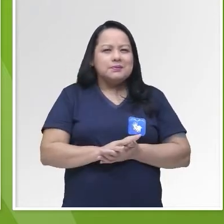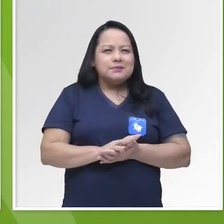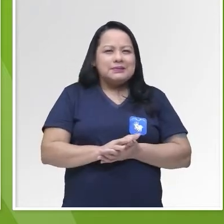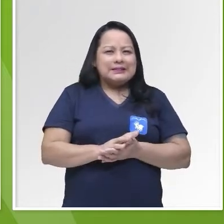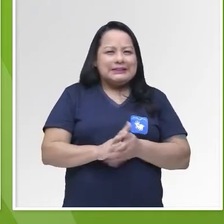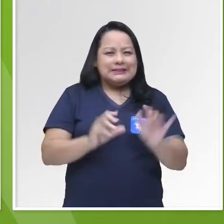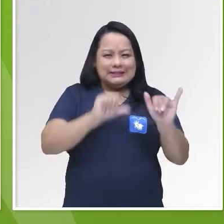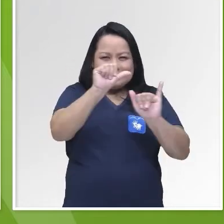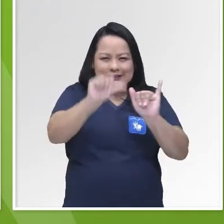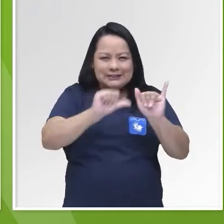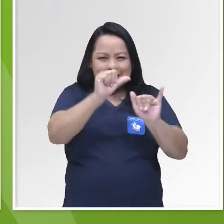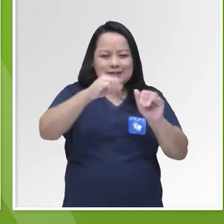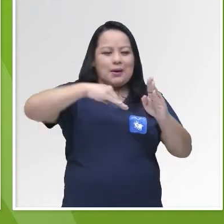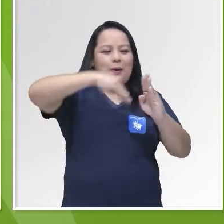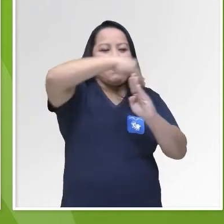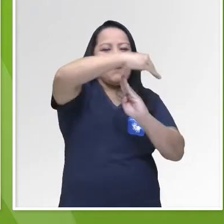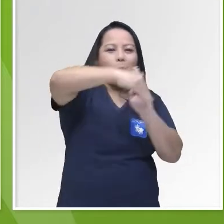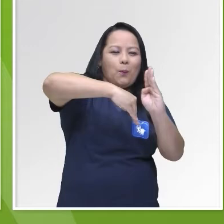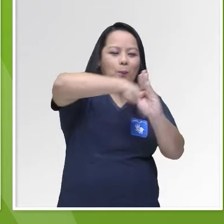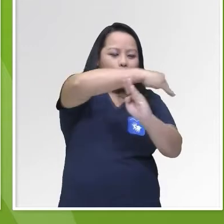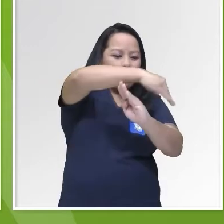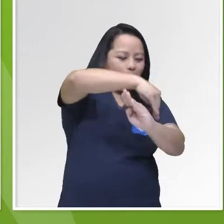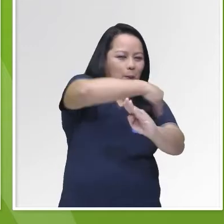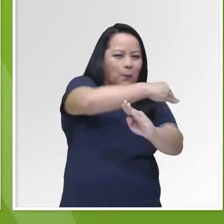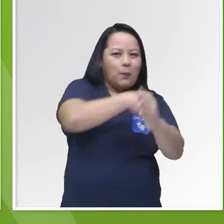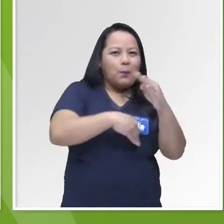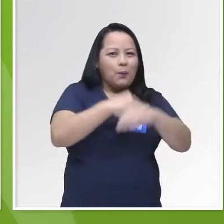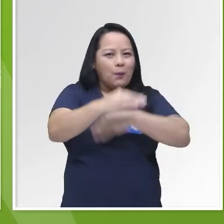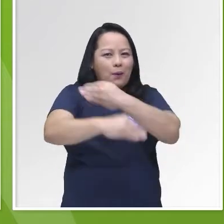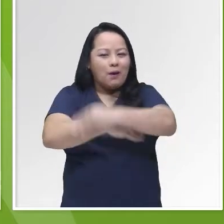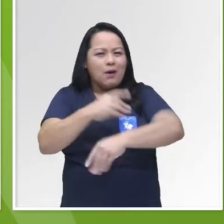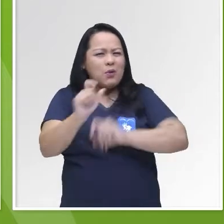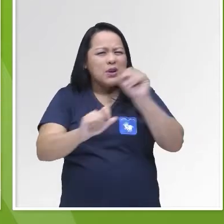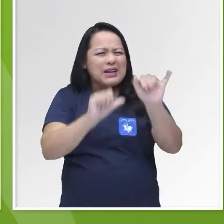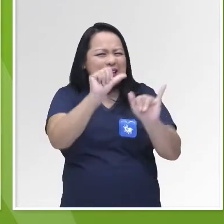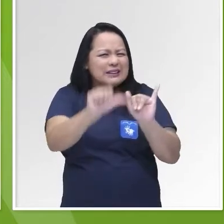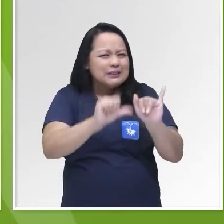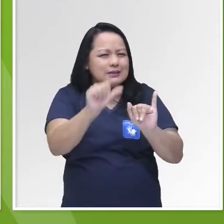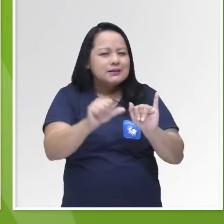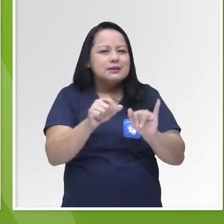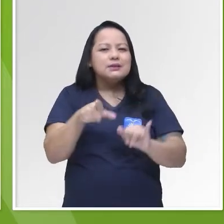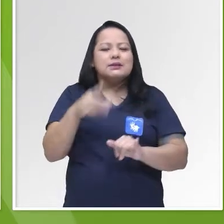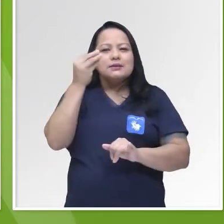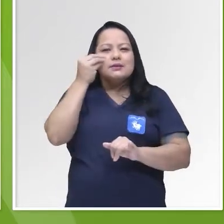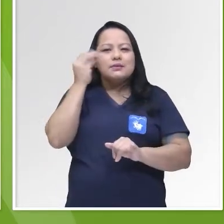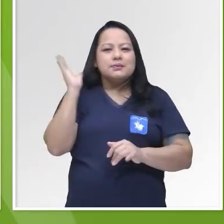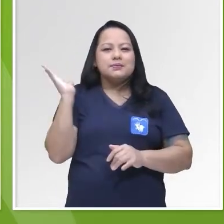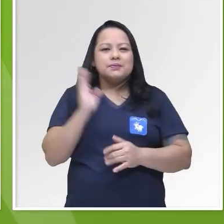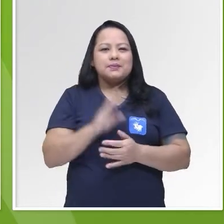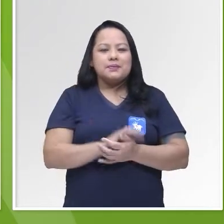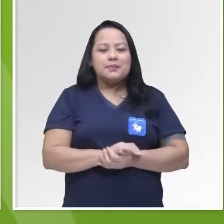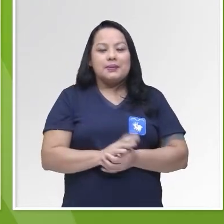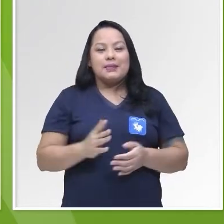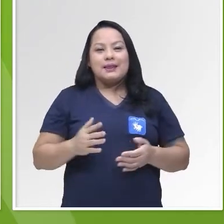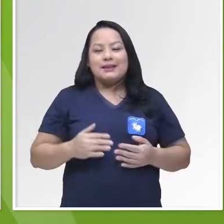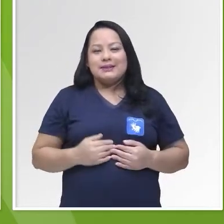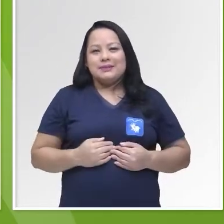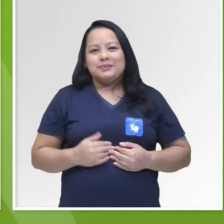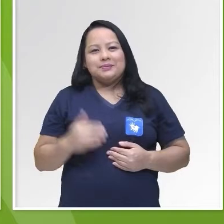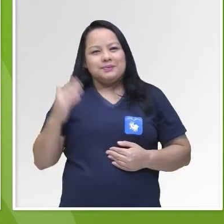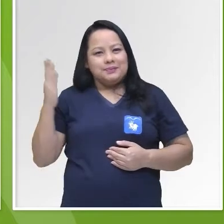química da mumificação? Vamos lá ver o que é uma reação química. Observem. Então,